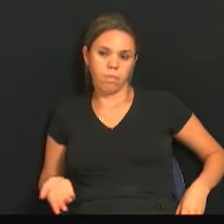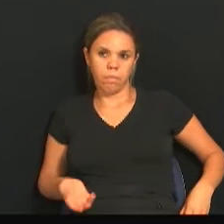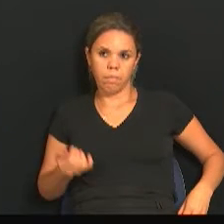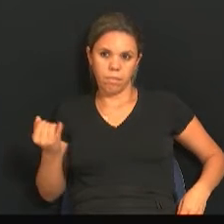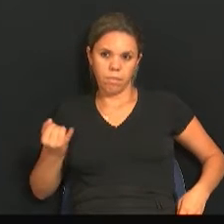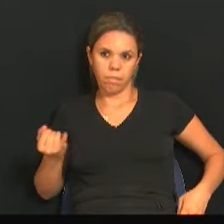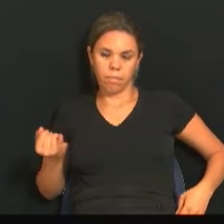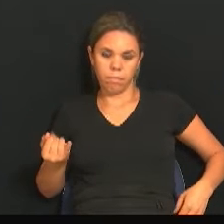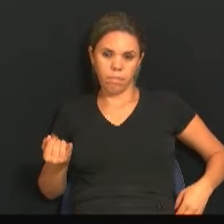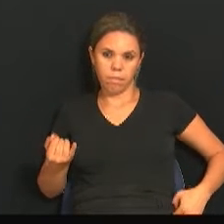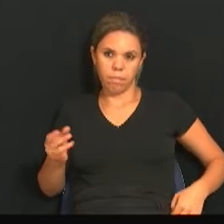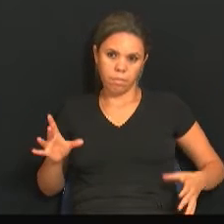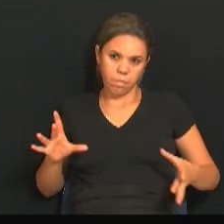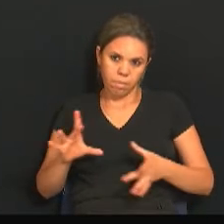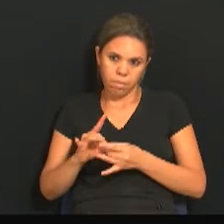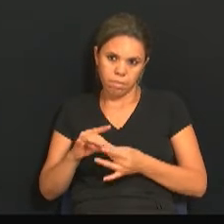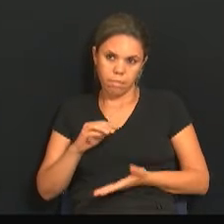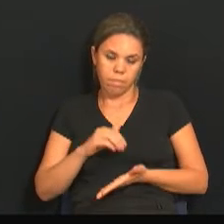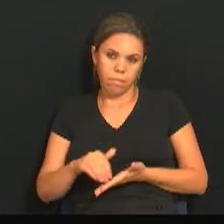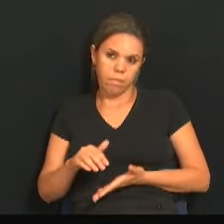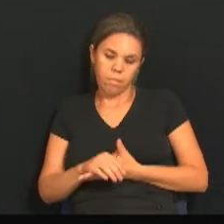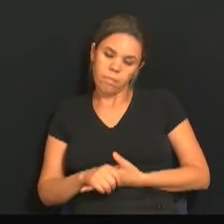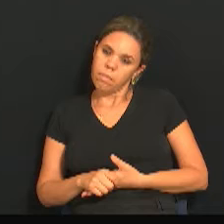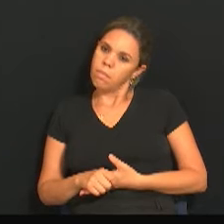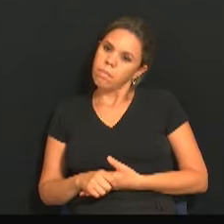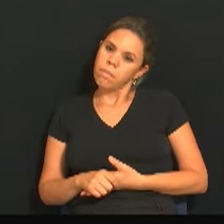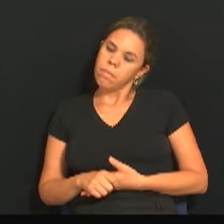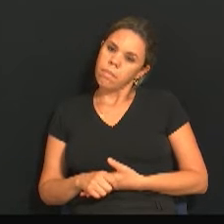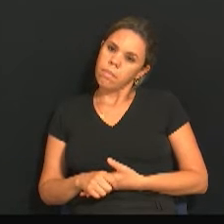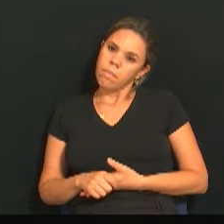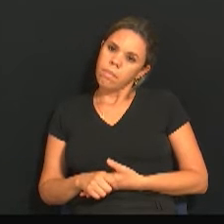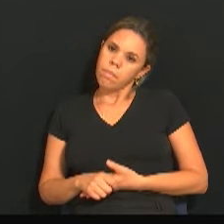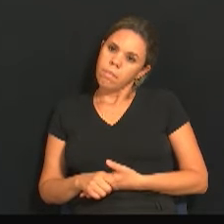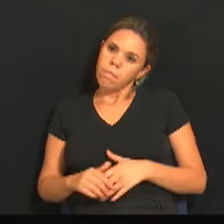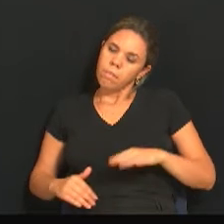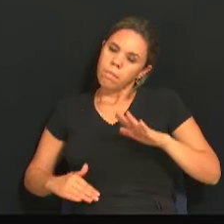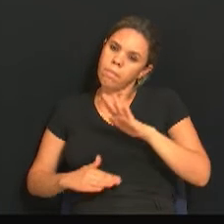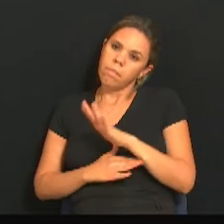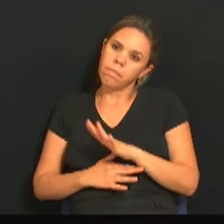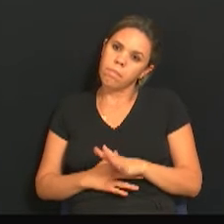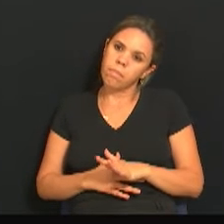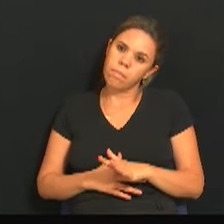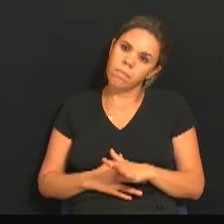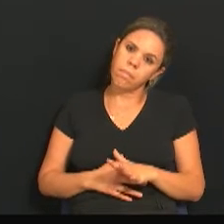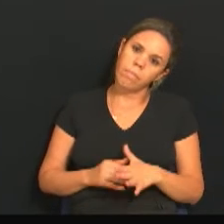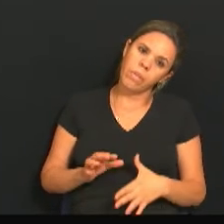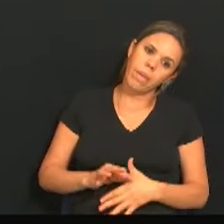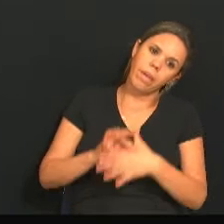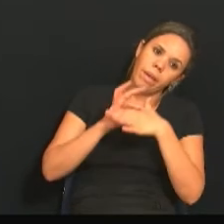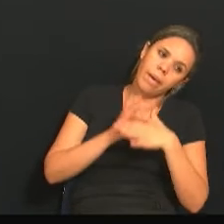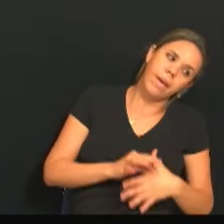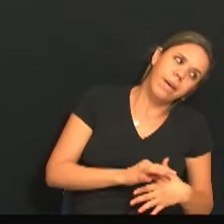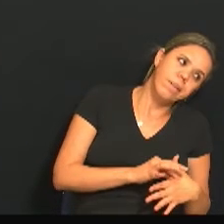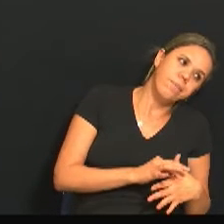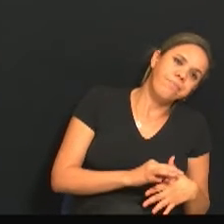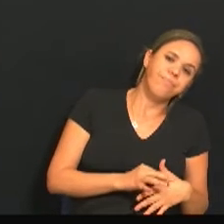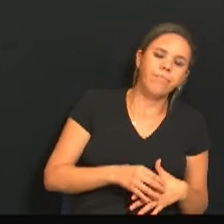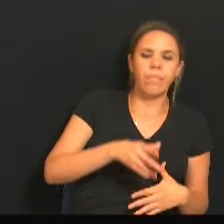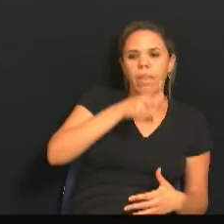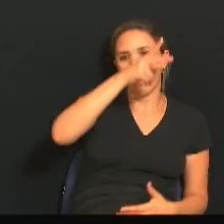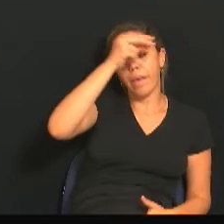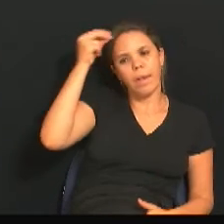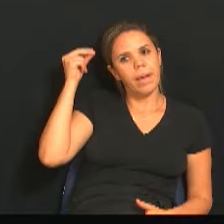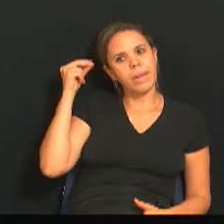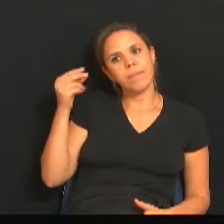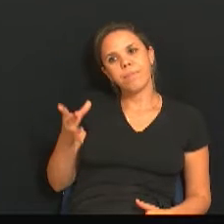importante a união das secretarias, a união da Câmara, a união com a Prefeitura, a liderança do prefeito, né? A presença